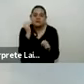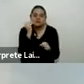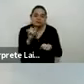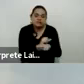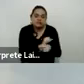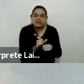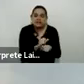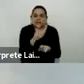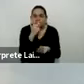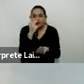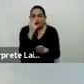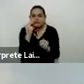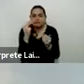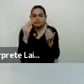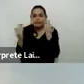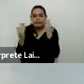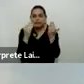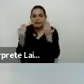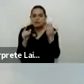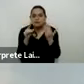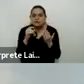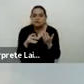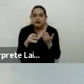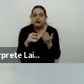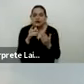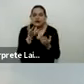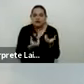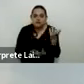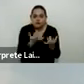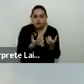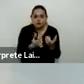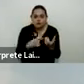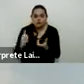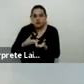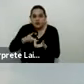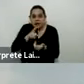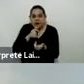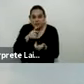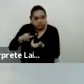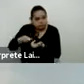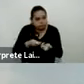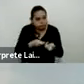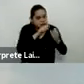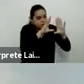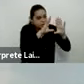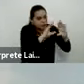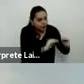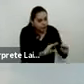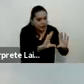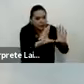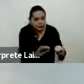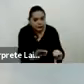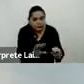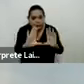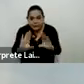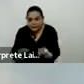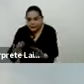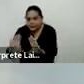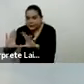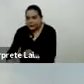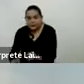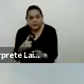estamos tratando só da pandemia. Porém, conseguimos manter a linha das